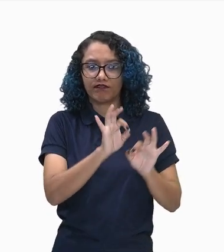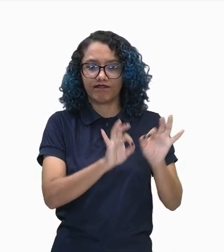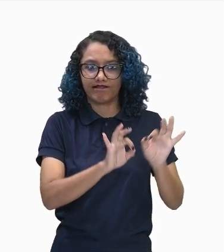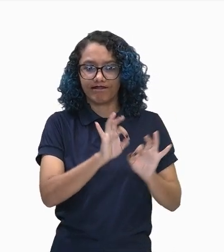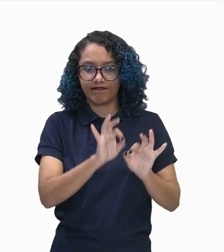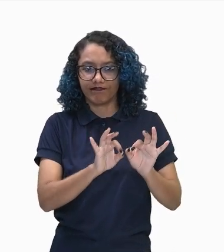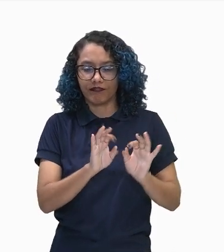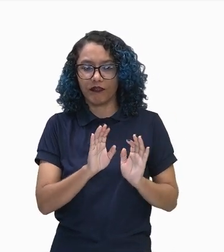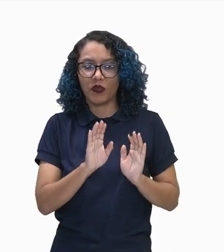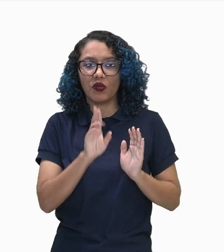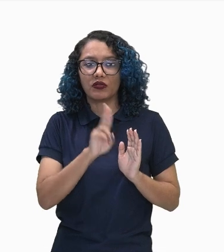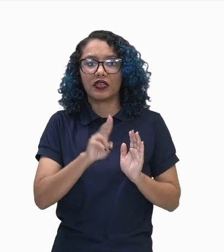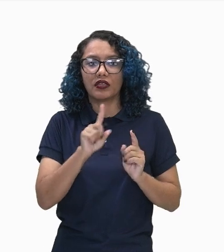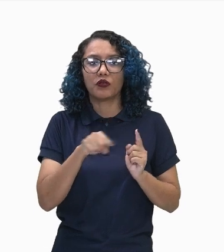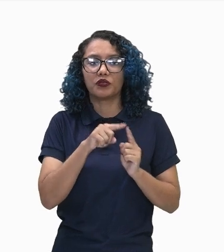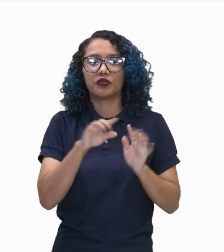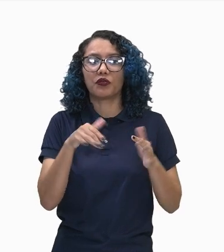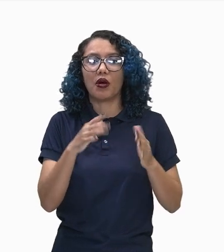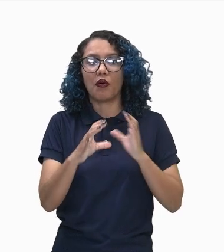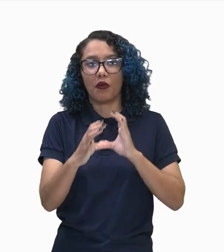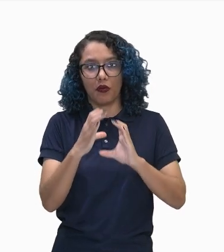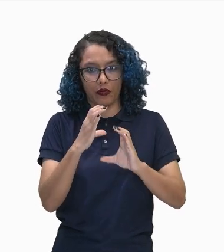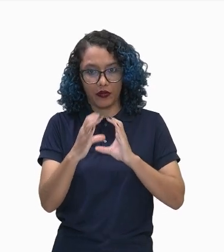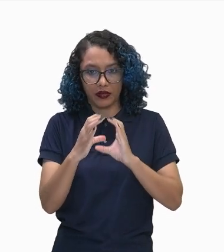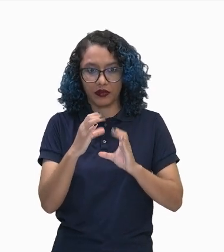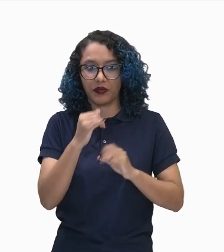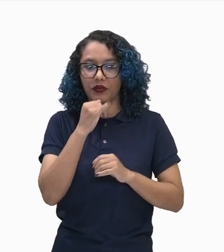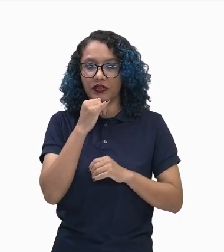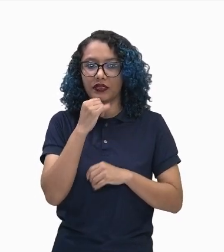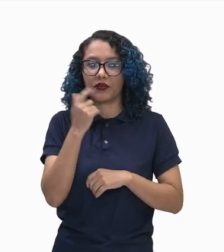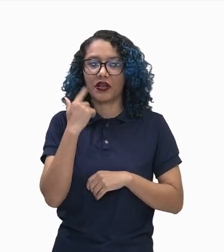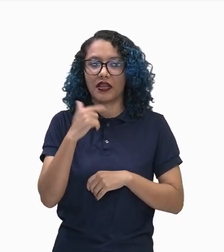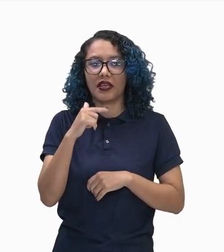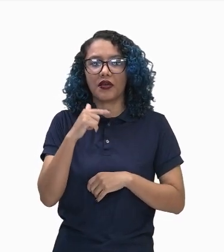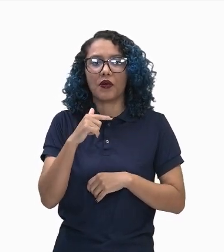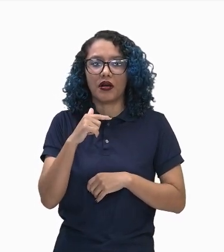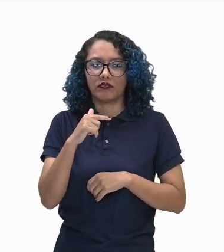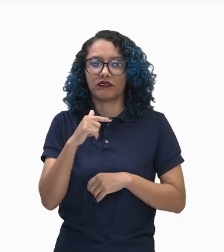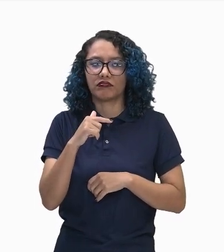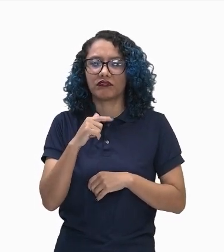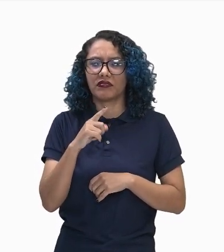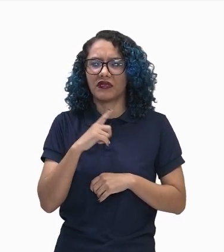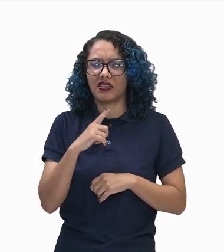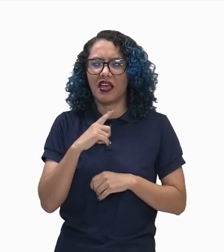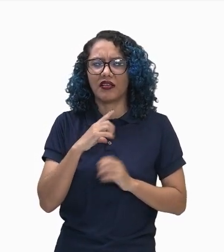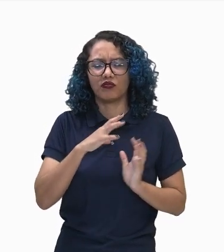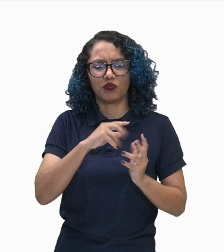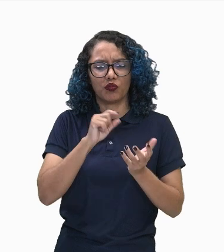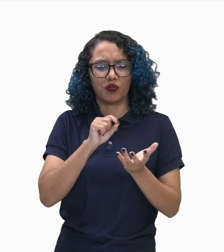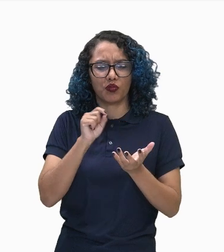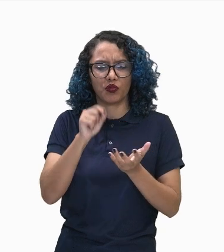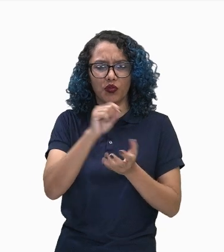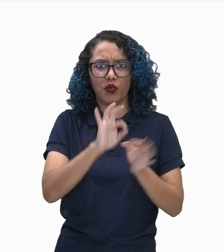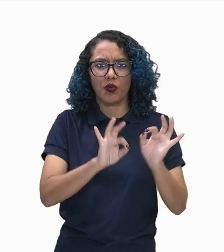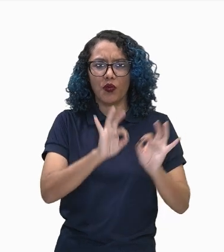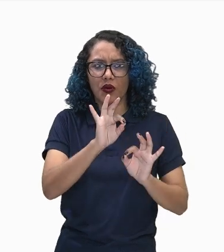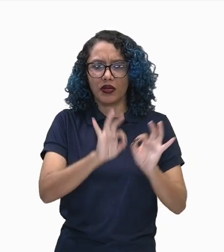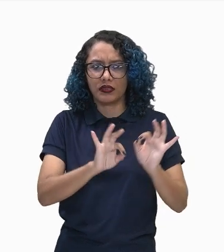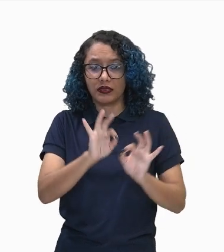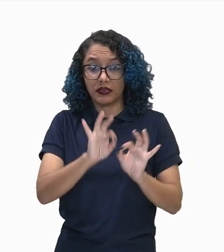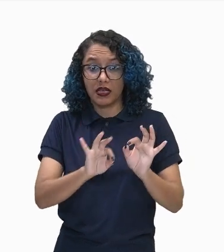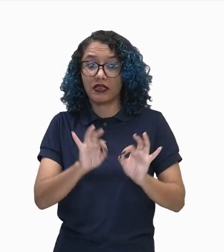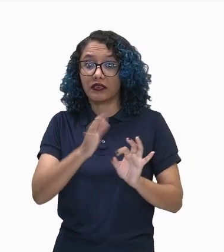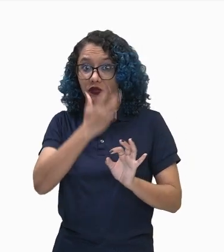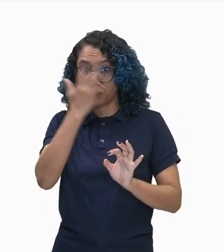comunicar. Por exemplo, as línguas faladas em todo o mundo são organizadas e utilizadas pelos